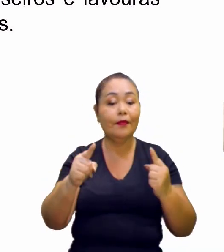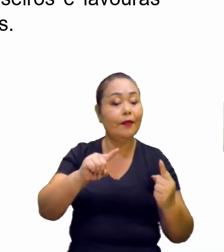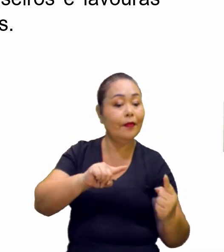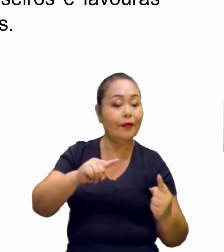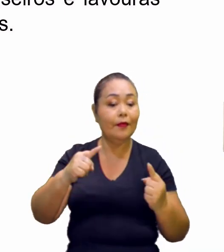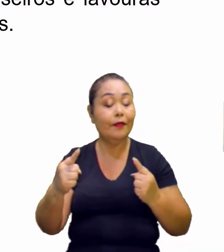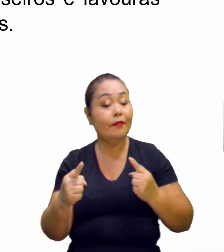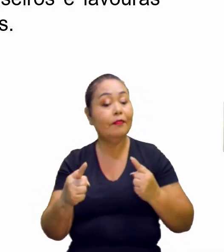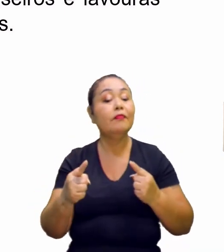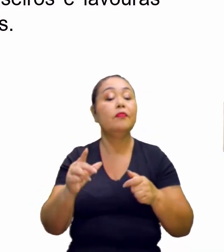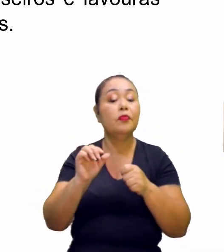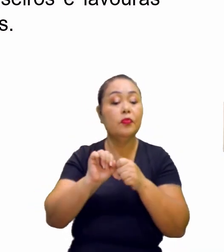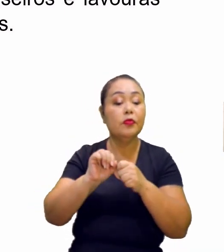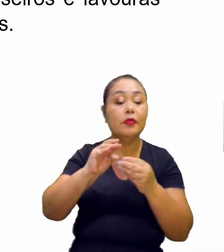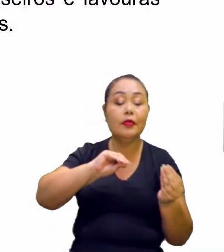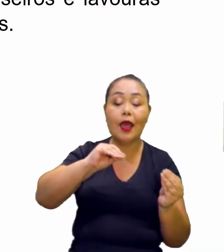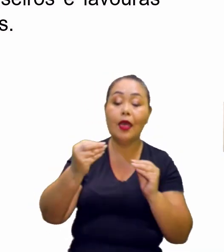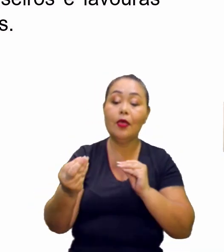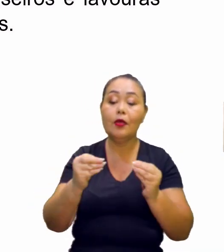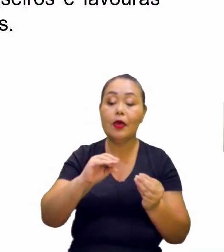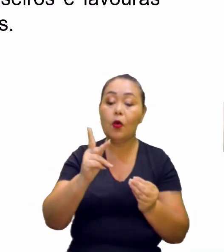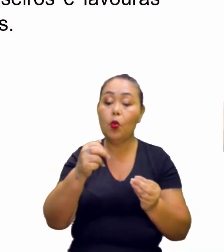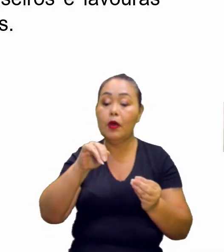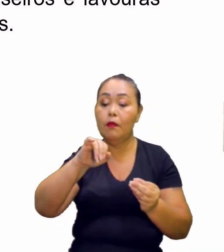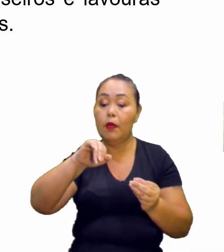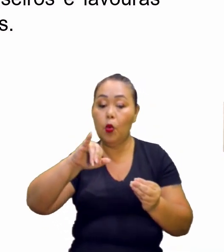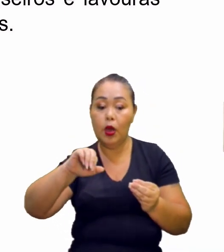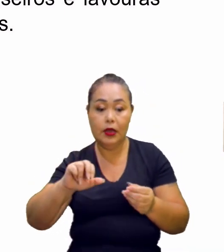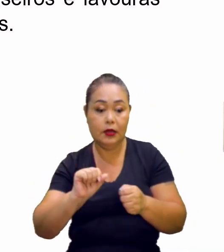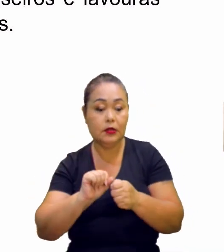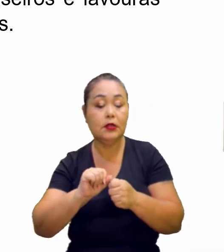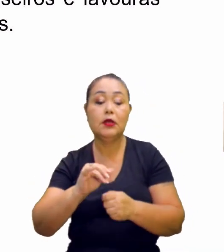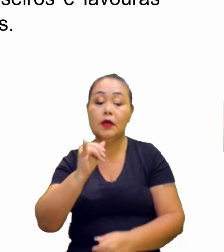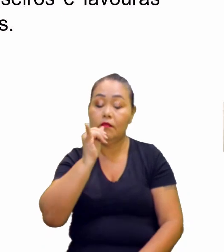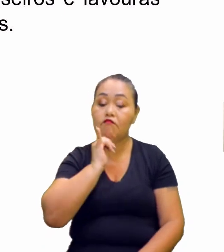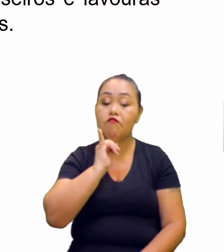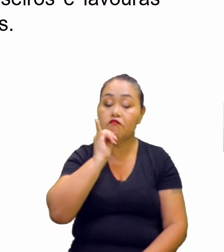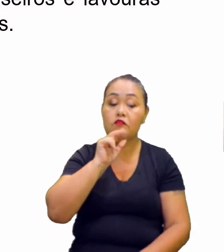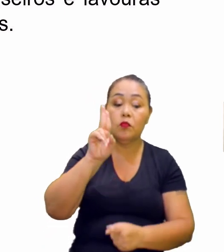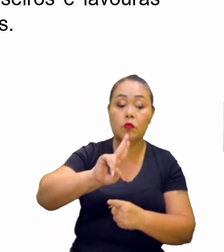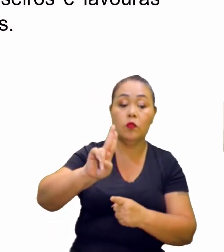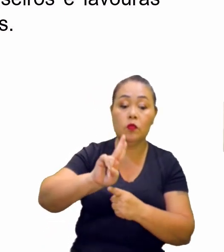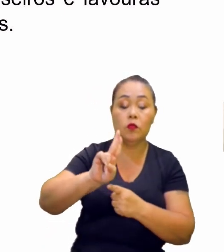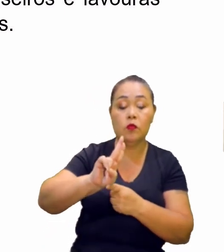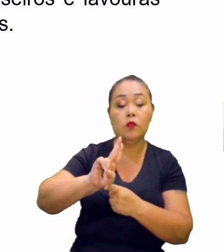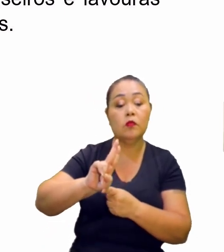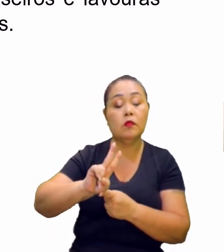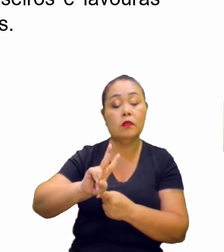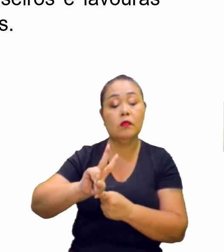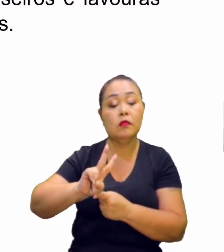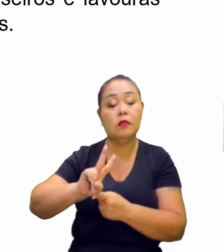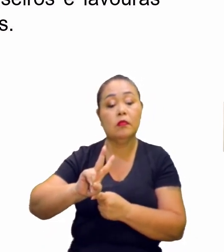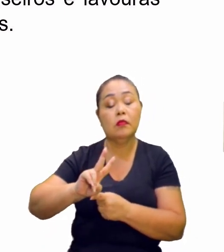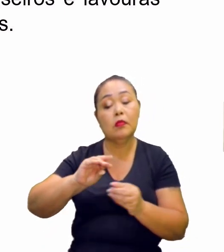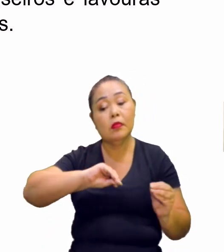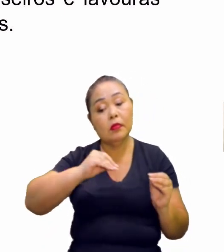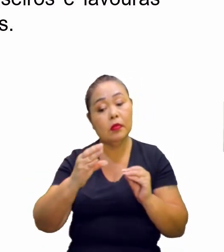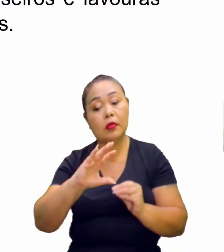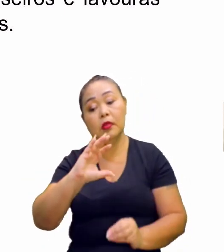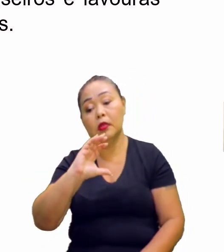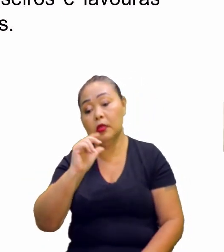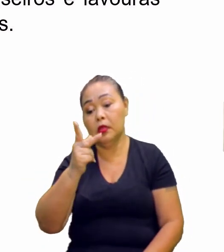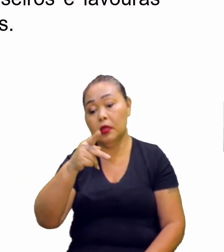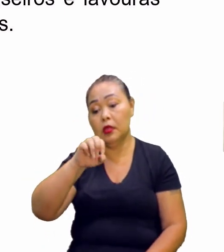com intervenção e manejo de capoeiras, como, né, aplicação de intervenção e manejo de